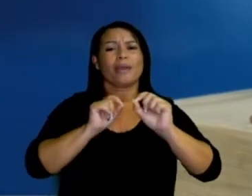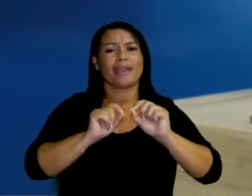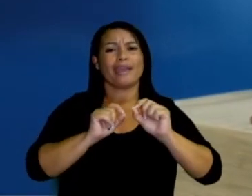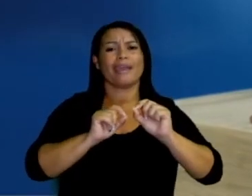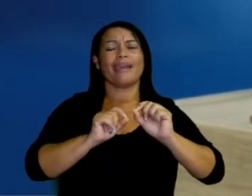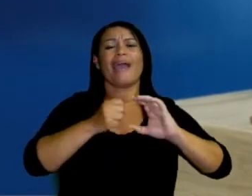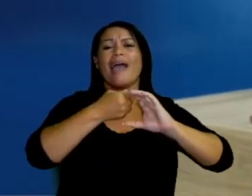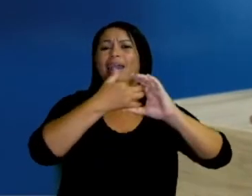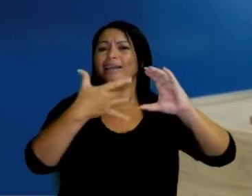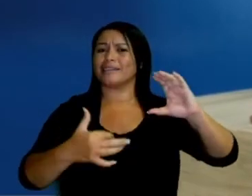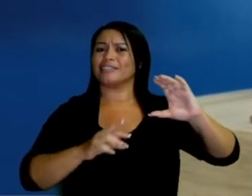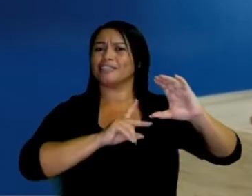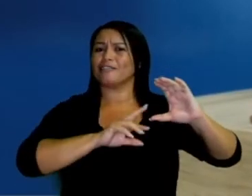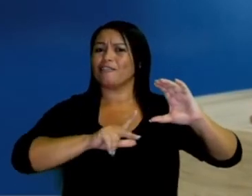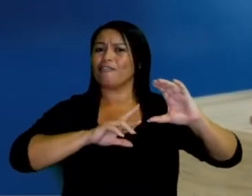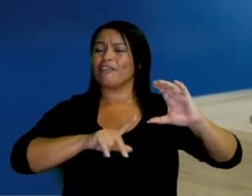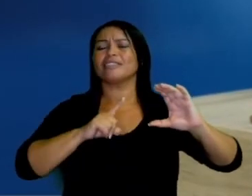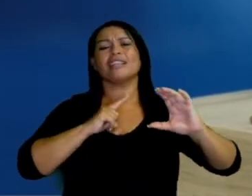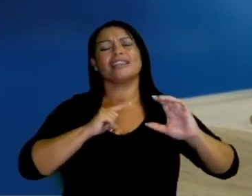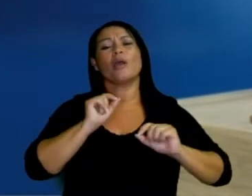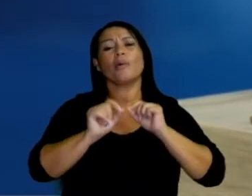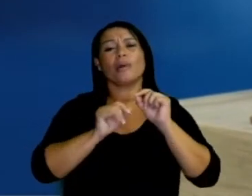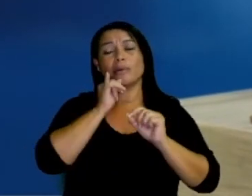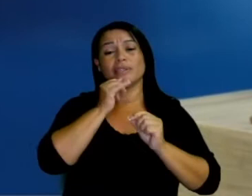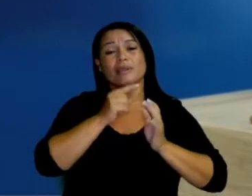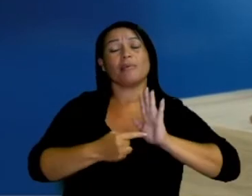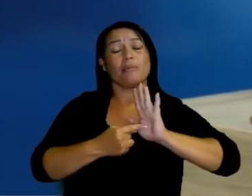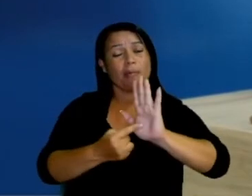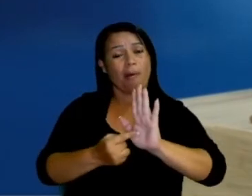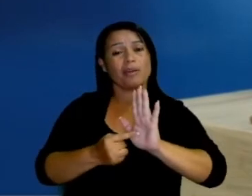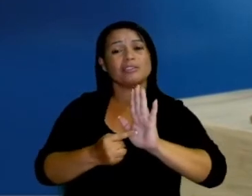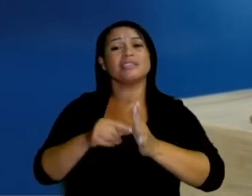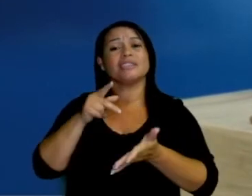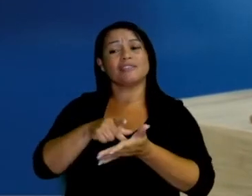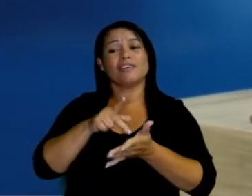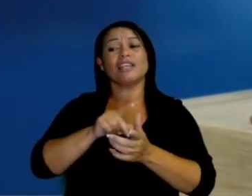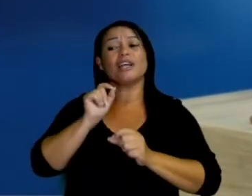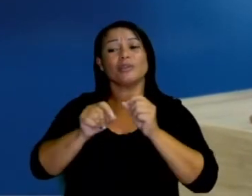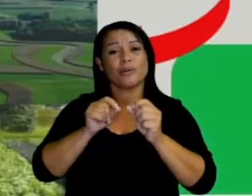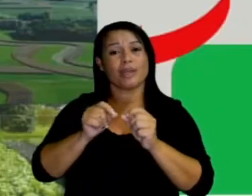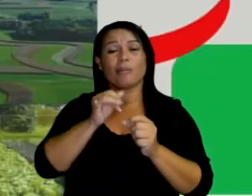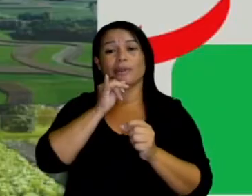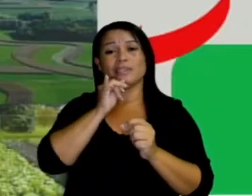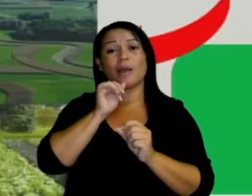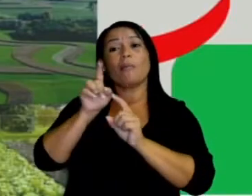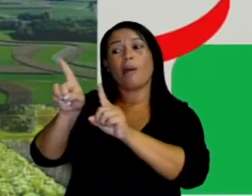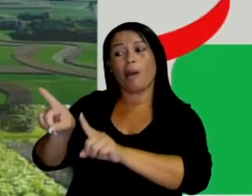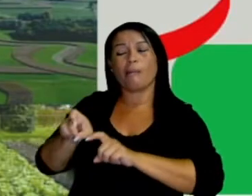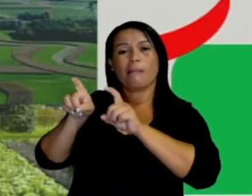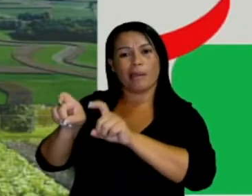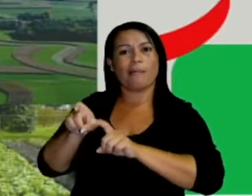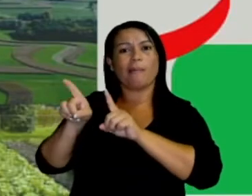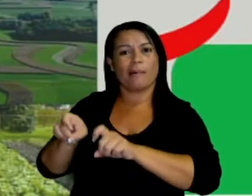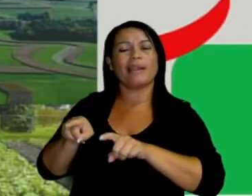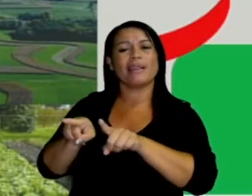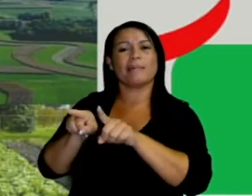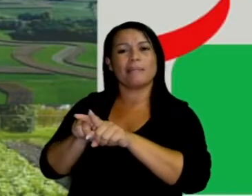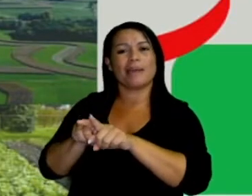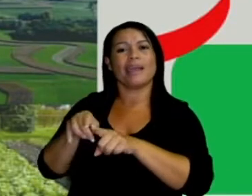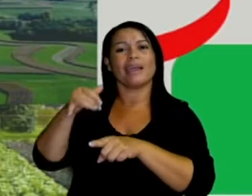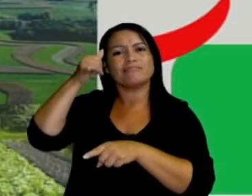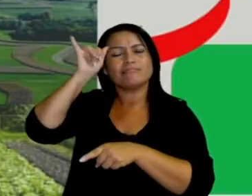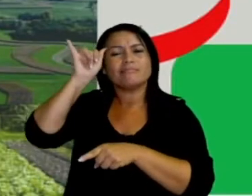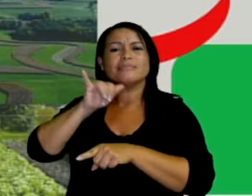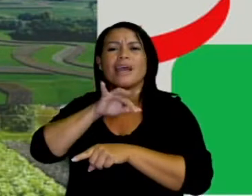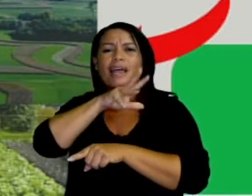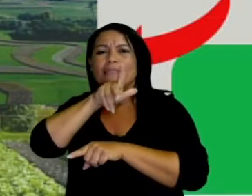grande variedade de solos que o Brasil tem favorece, logicamente, a produção agropecuária, uma vez que a agricultura, sobretudo, ela vai